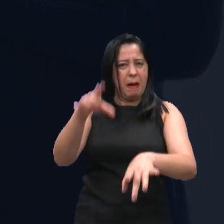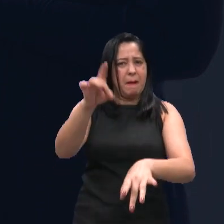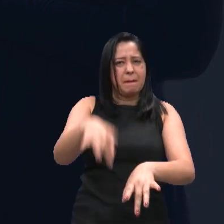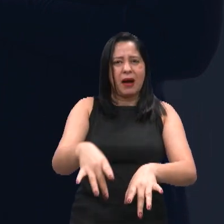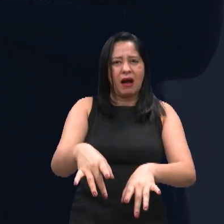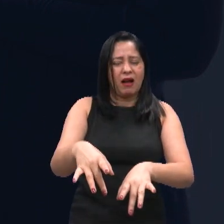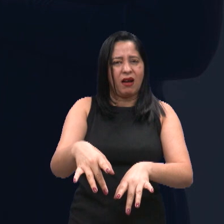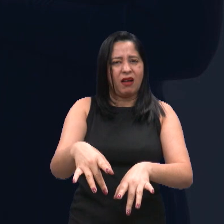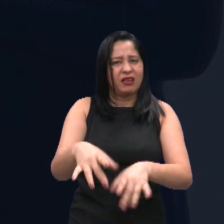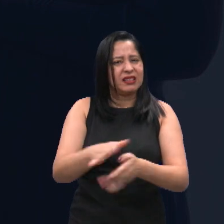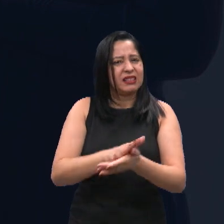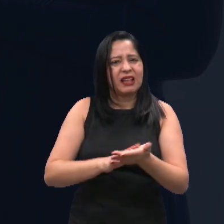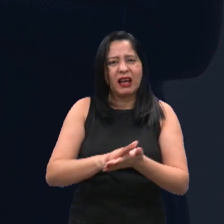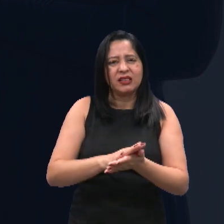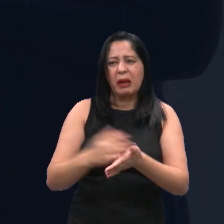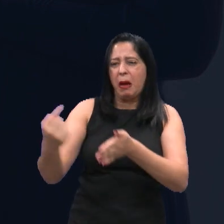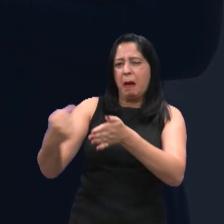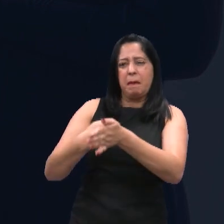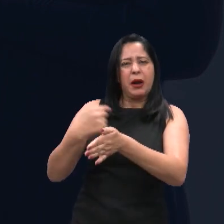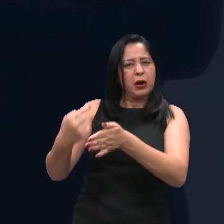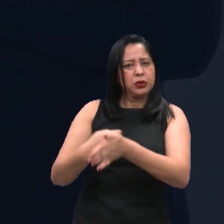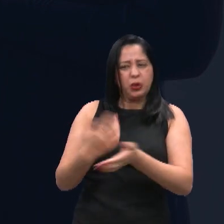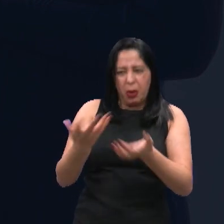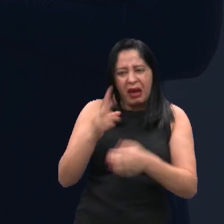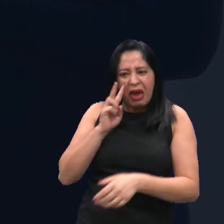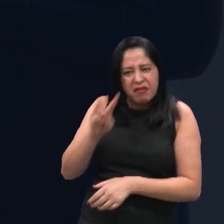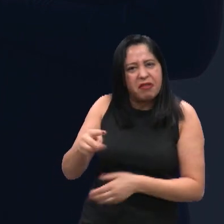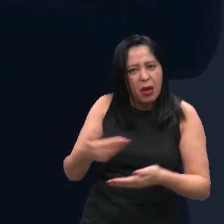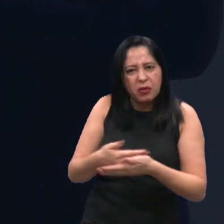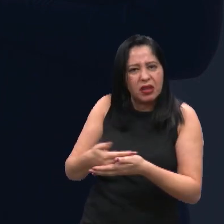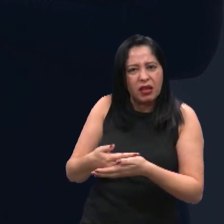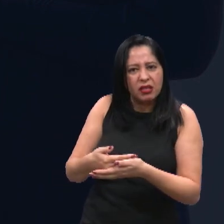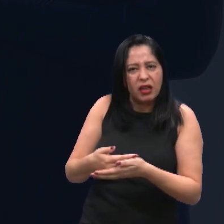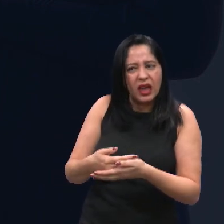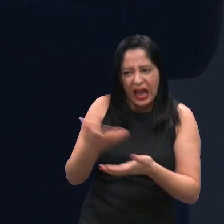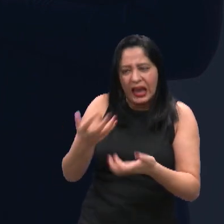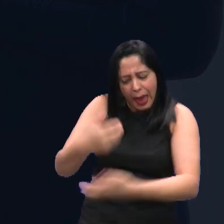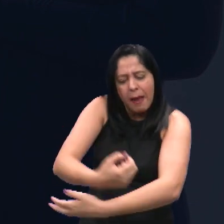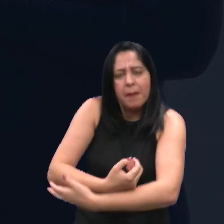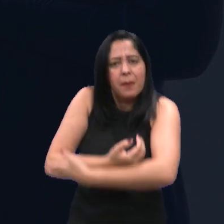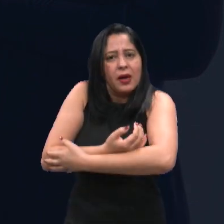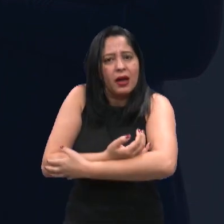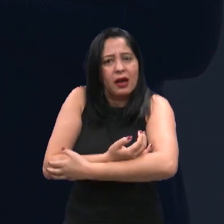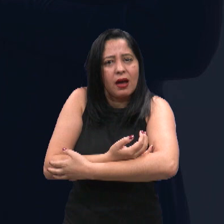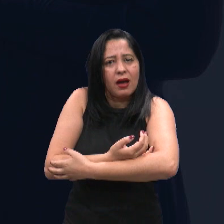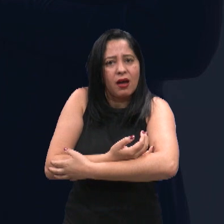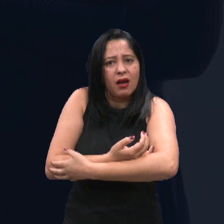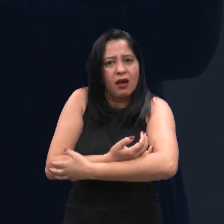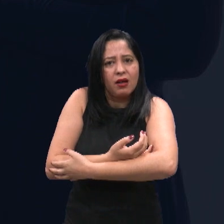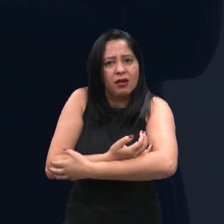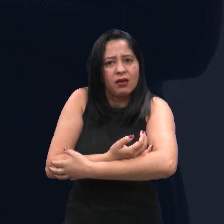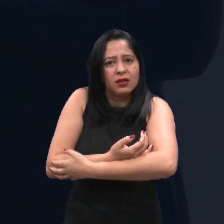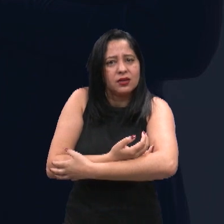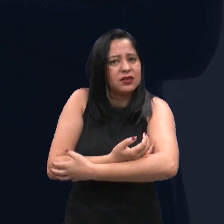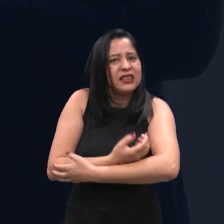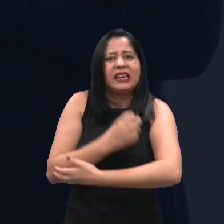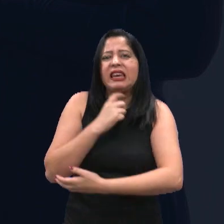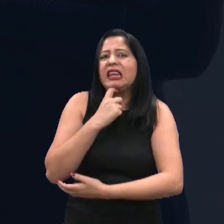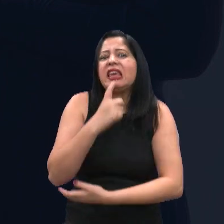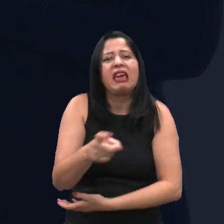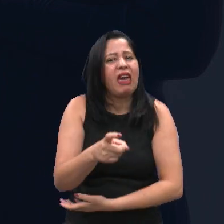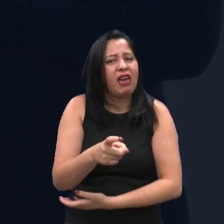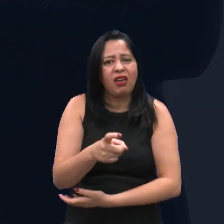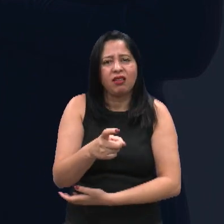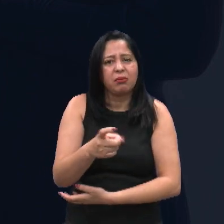nada. Ninguém me perguntou se eu queria vê-lo, se eu queria tê-lo em meus braços, nem mesmo por um segundo. Ninguém me deu a